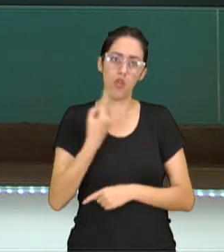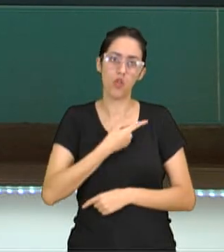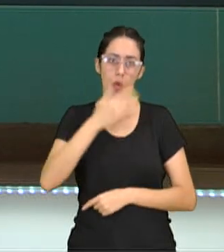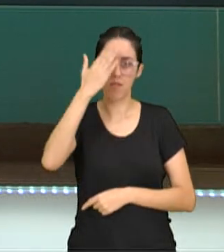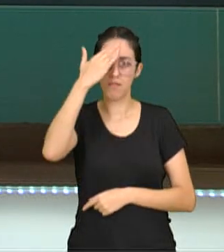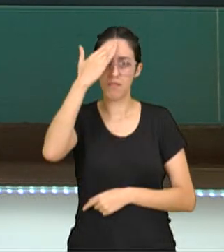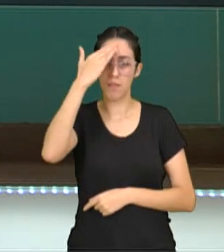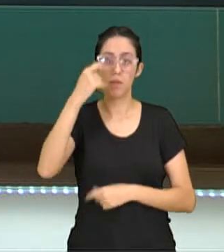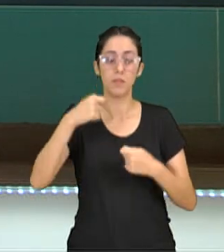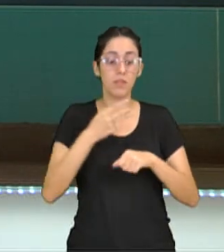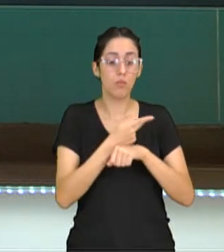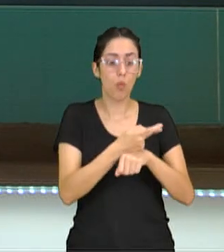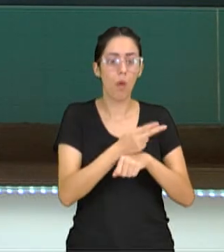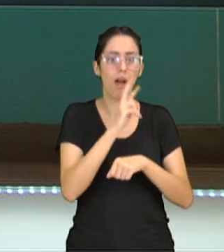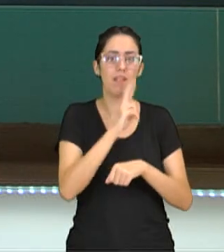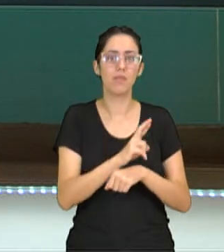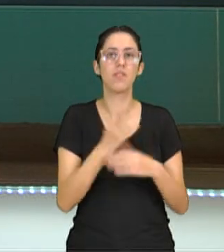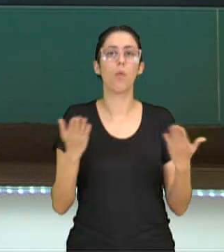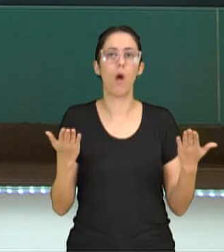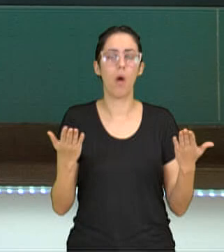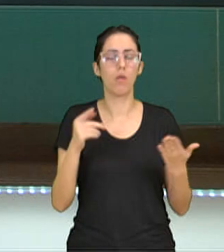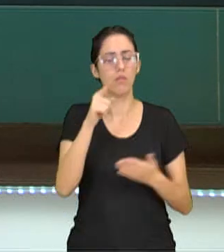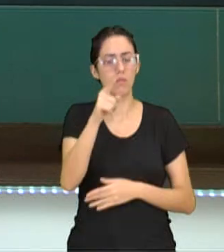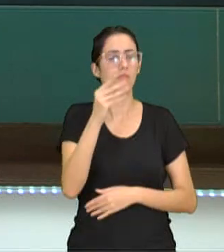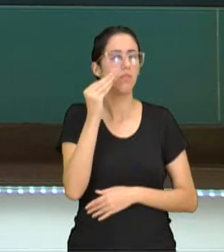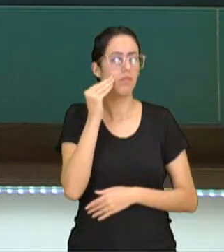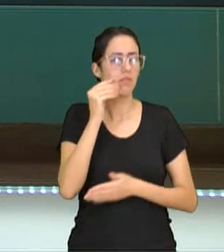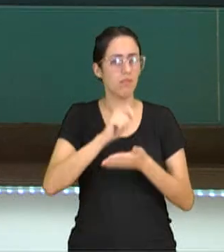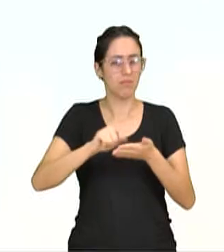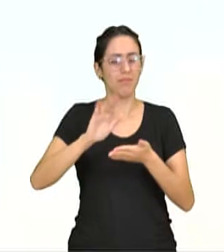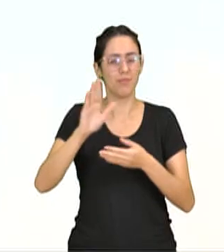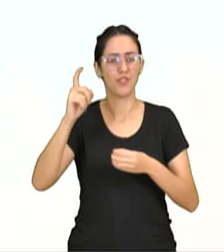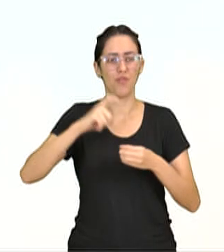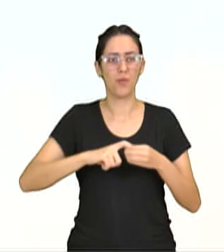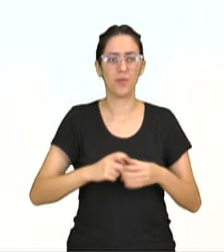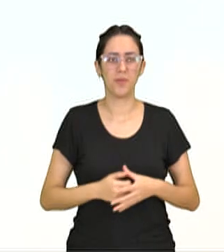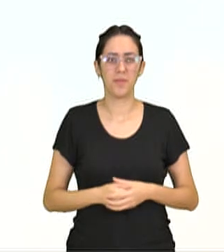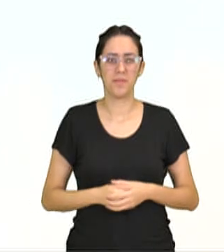É o que nós estamos buscando descobrir. Monta aí esse esquema que eu já volto.